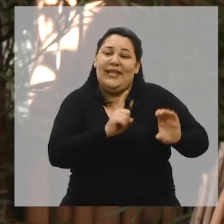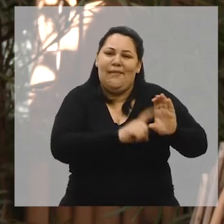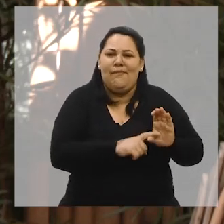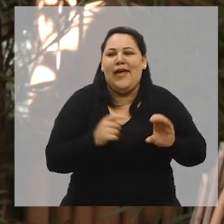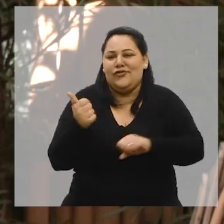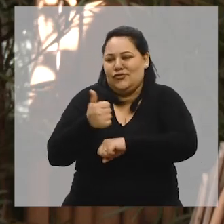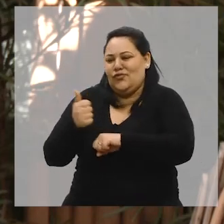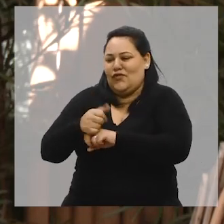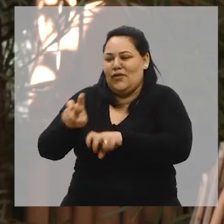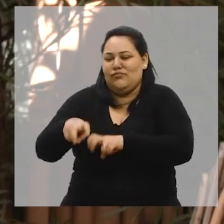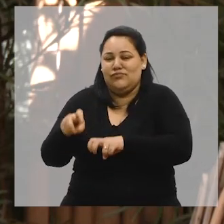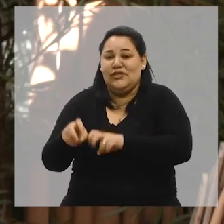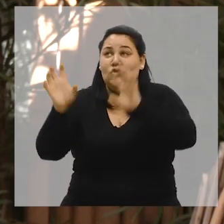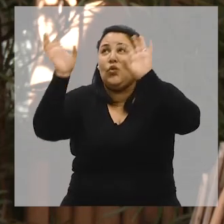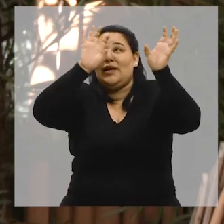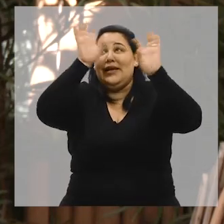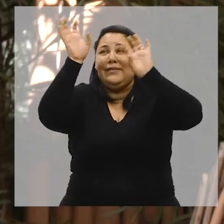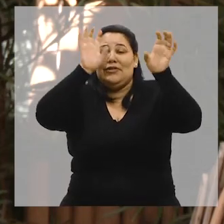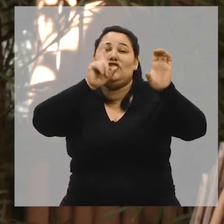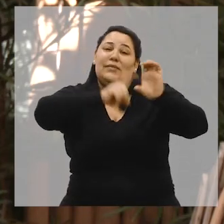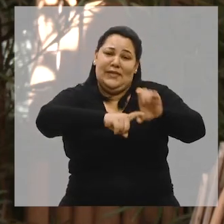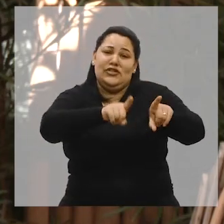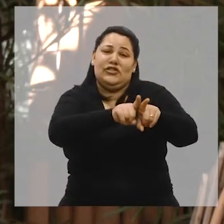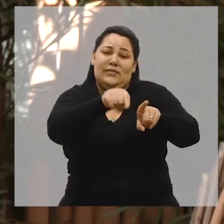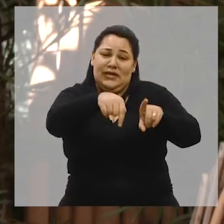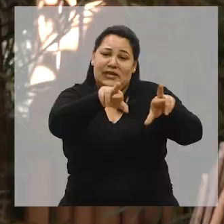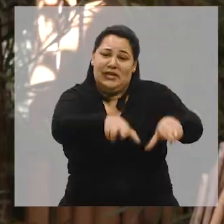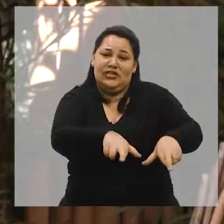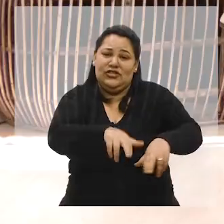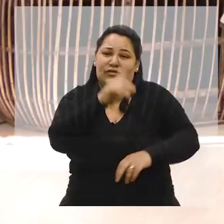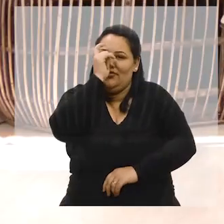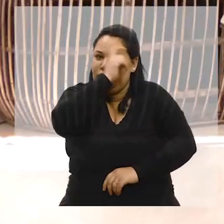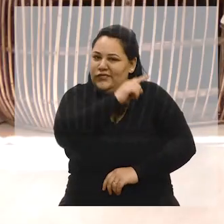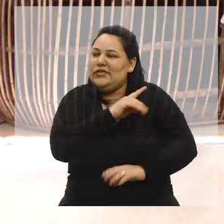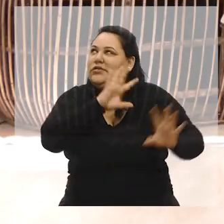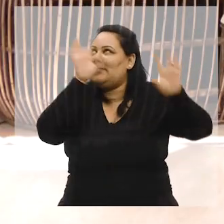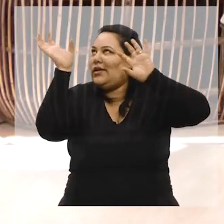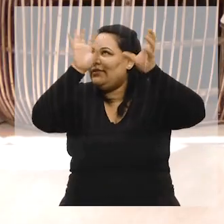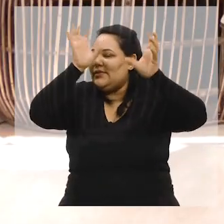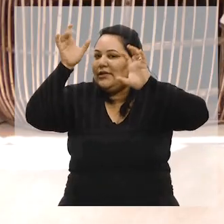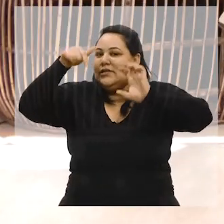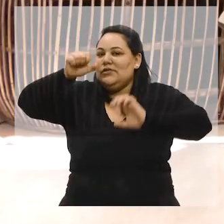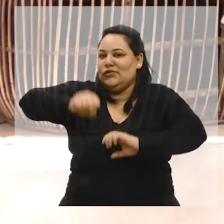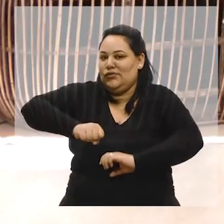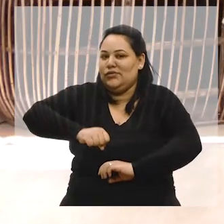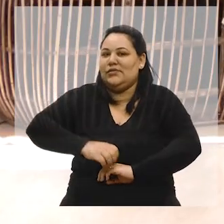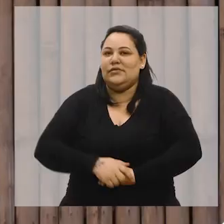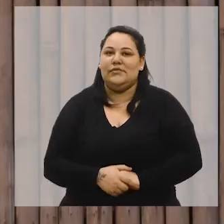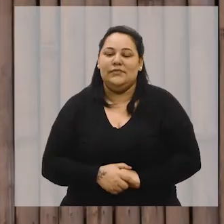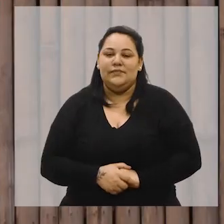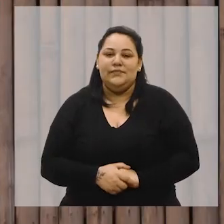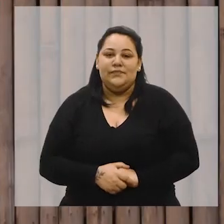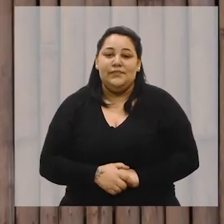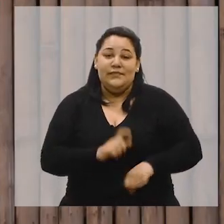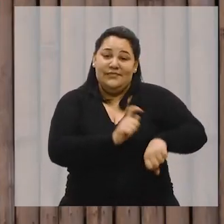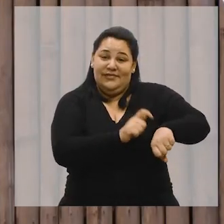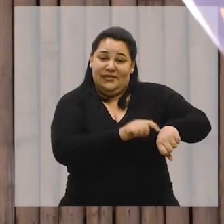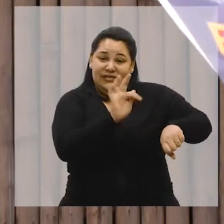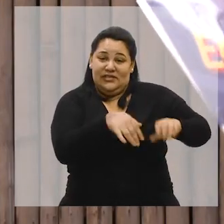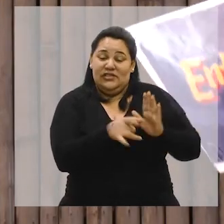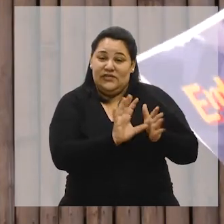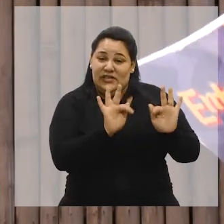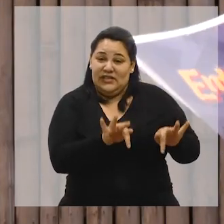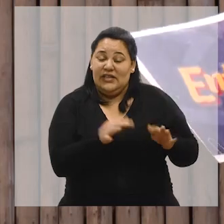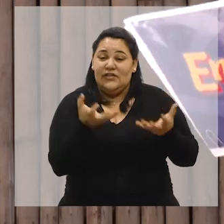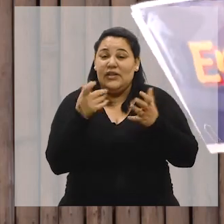também está nessa dependência, né? Do clima da região. E tá difícil, né? Esse clima. Está acabando nosso tempo,